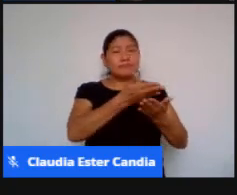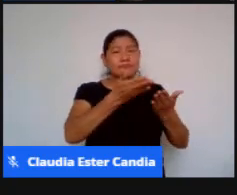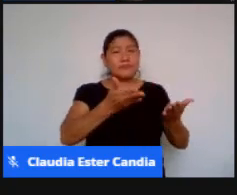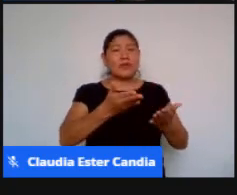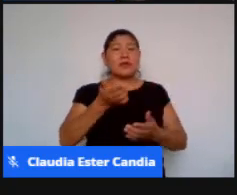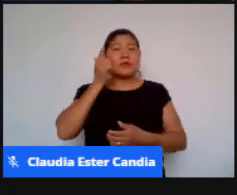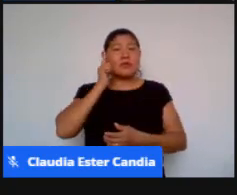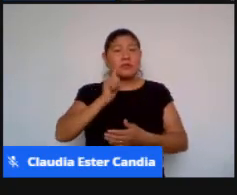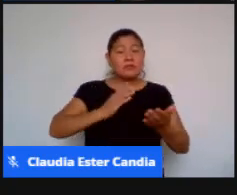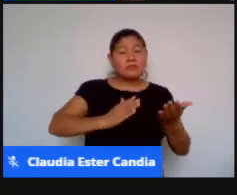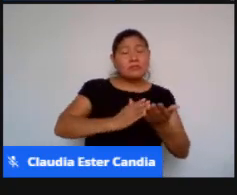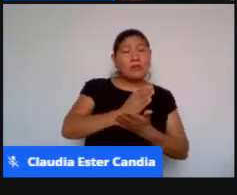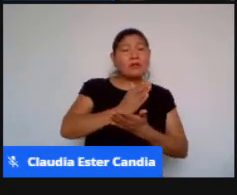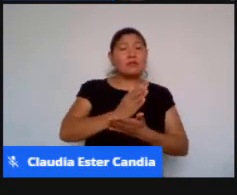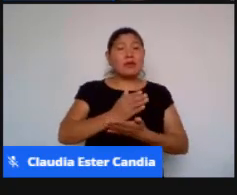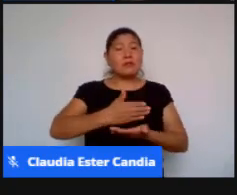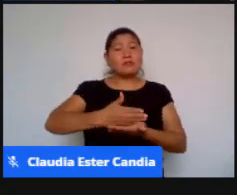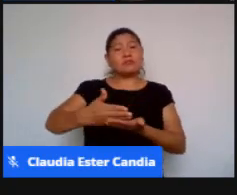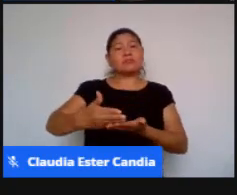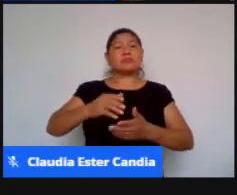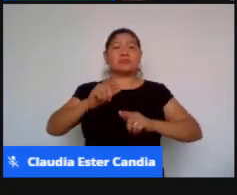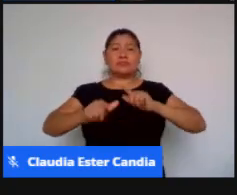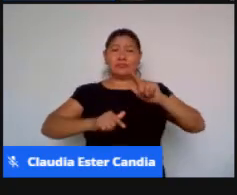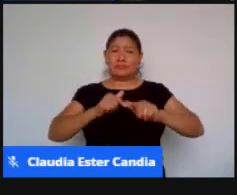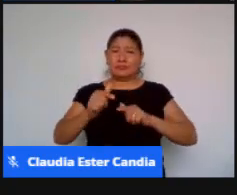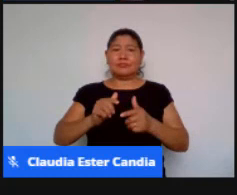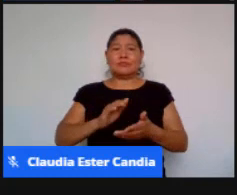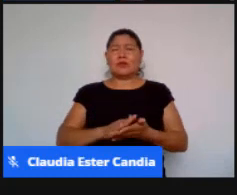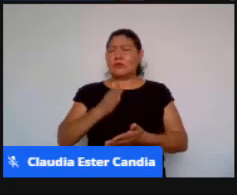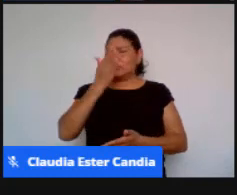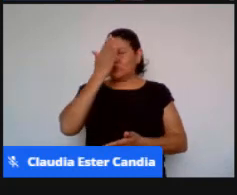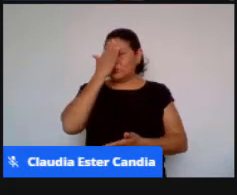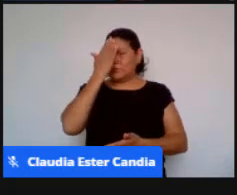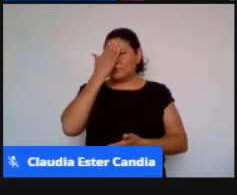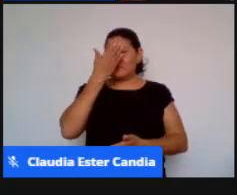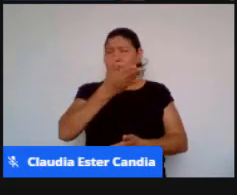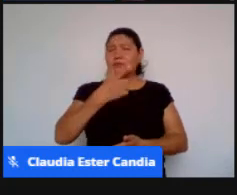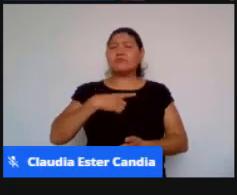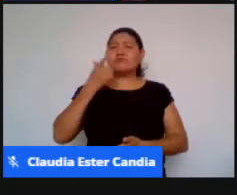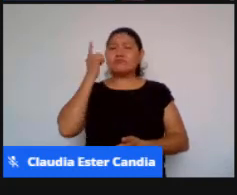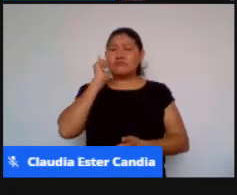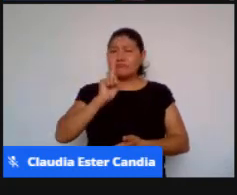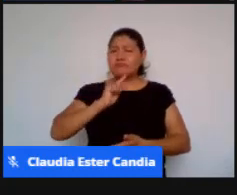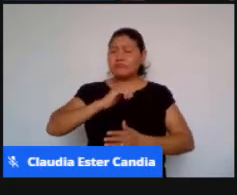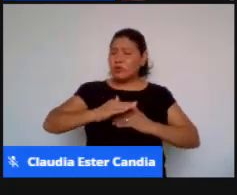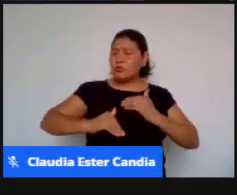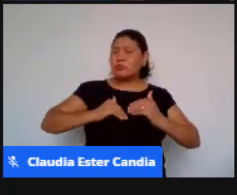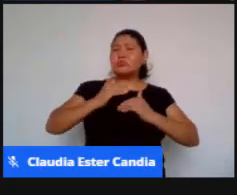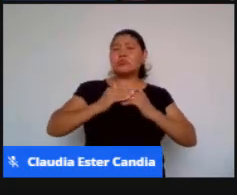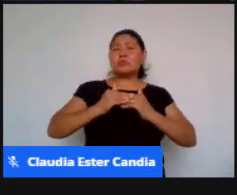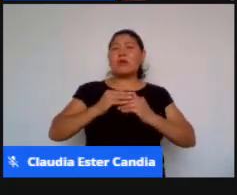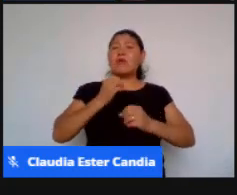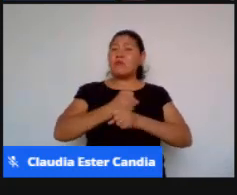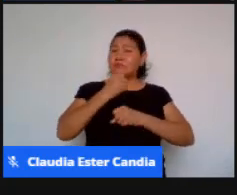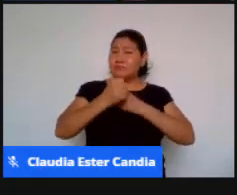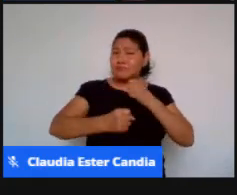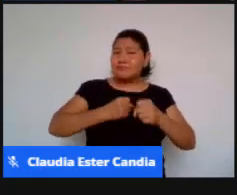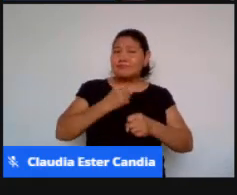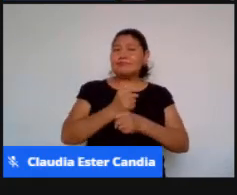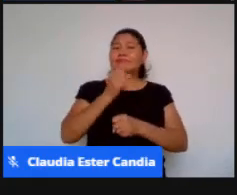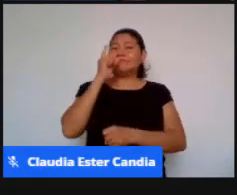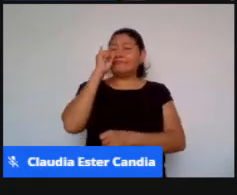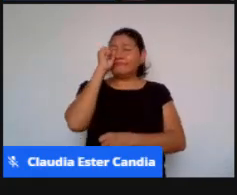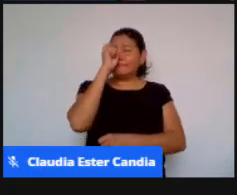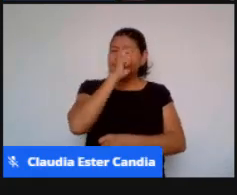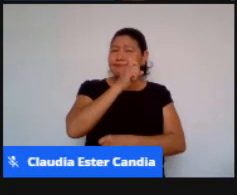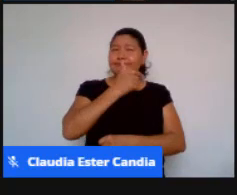longo desse ano de 2020. Eu sei que vocês se superaram, né? Que não foi um ano fácil. Por que não foi